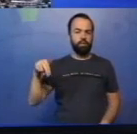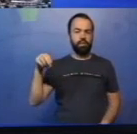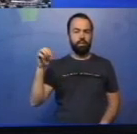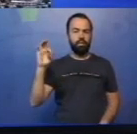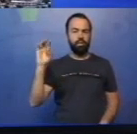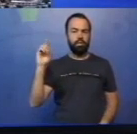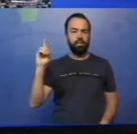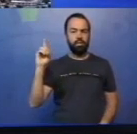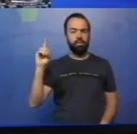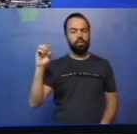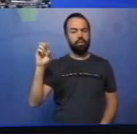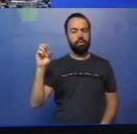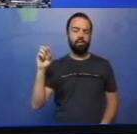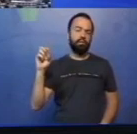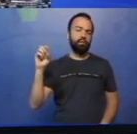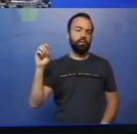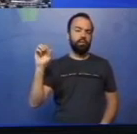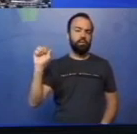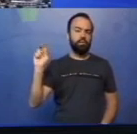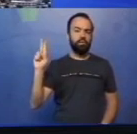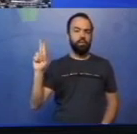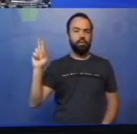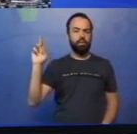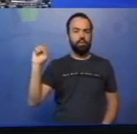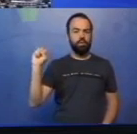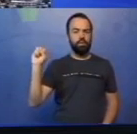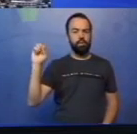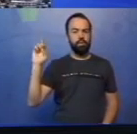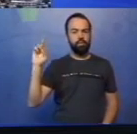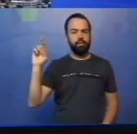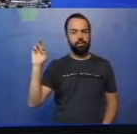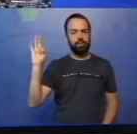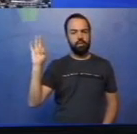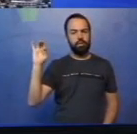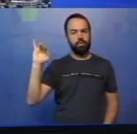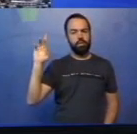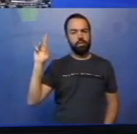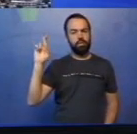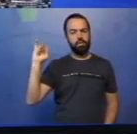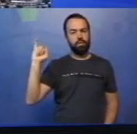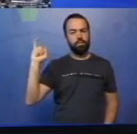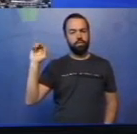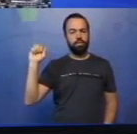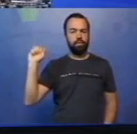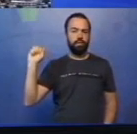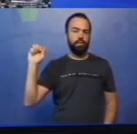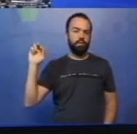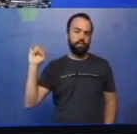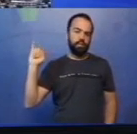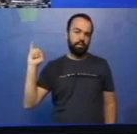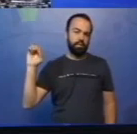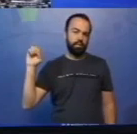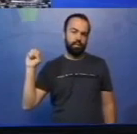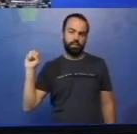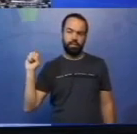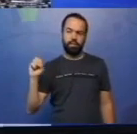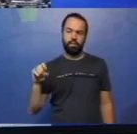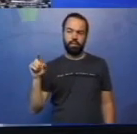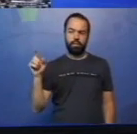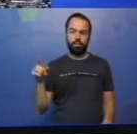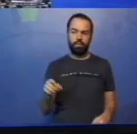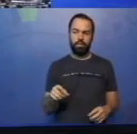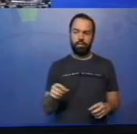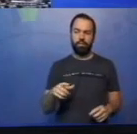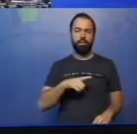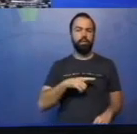acontece a exploração de recursos minerais e energéticos. Atualmente elas são centros econômicos, políticos e administrativos.